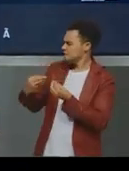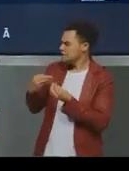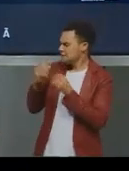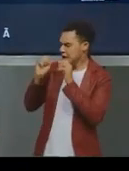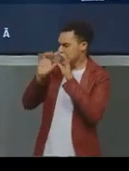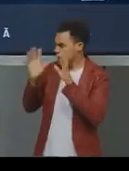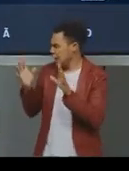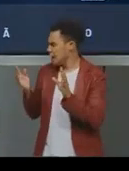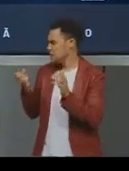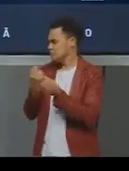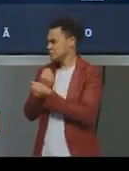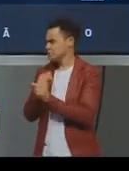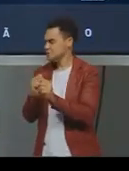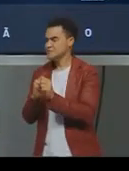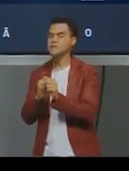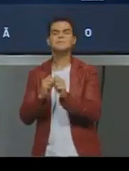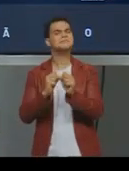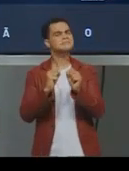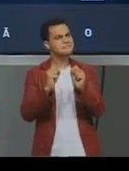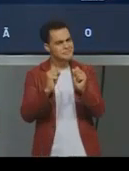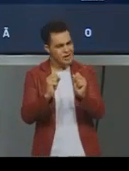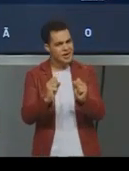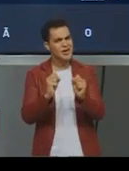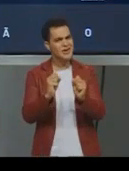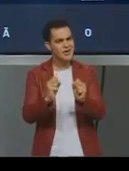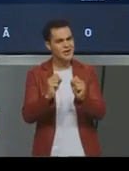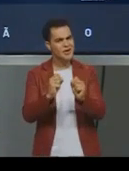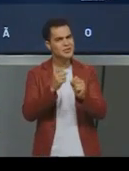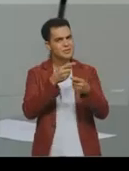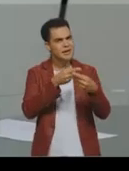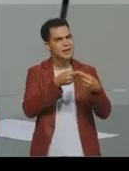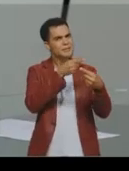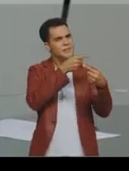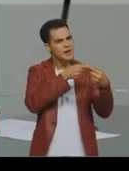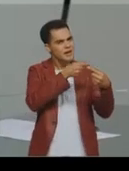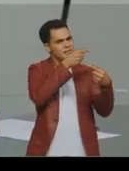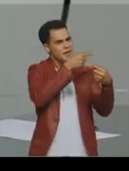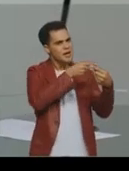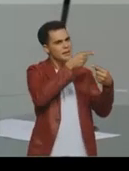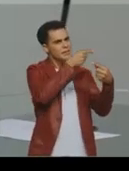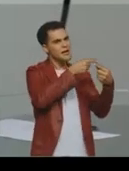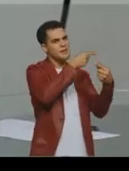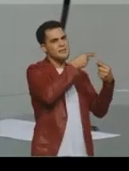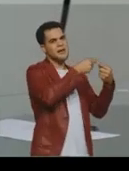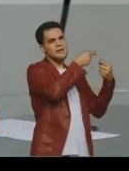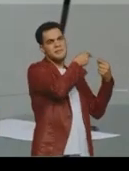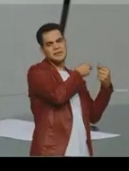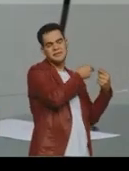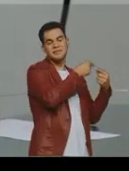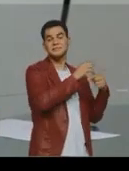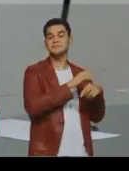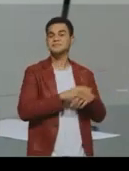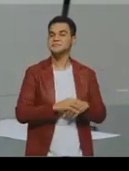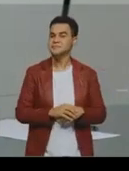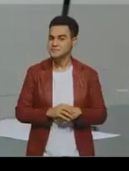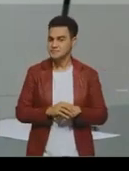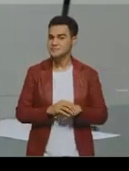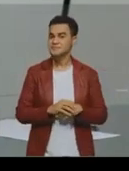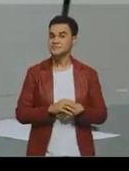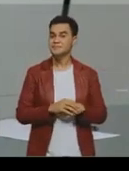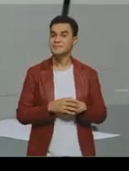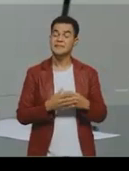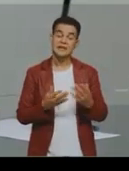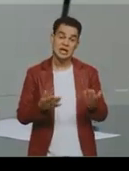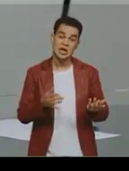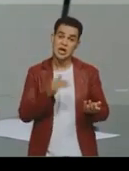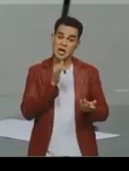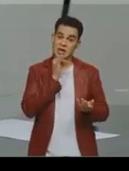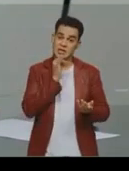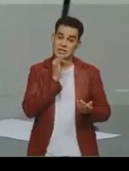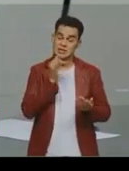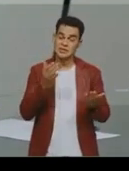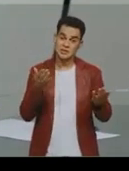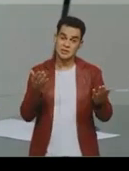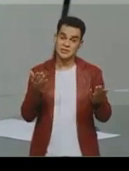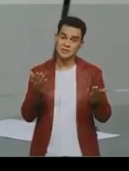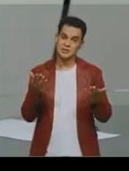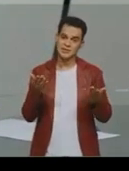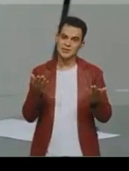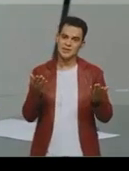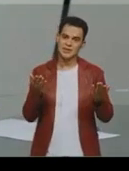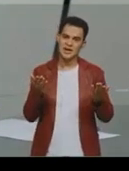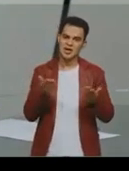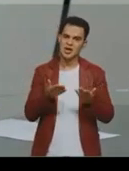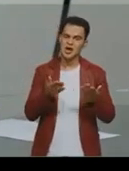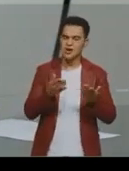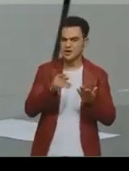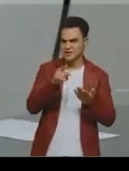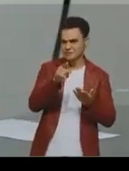aos nossos descendentes. Por mais que nós não manifestamos determinadas características, igual os meninos vão ver não agora, mas lá quando chegar lá no